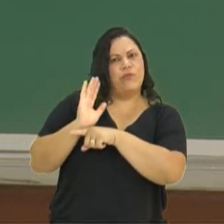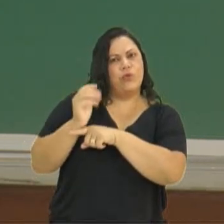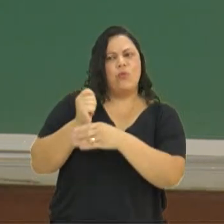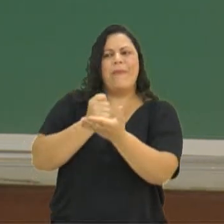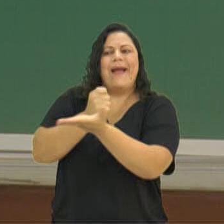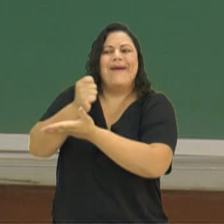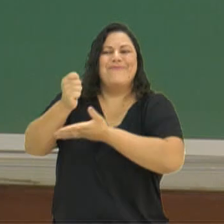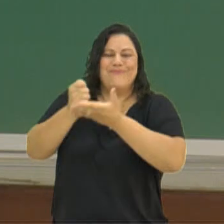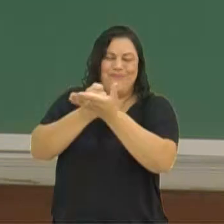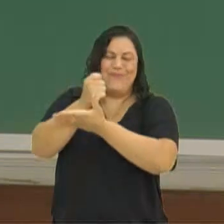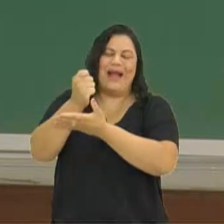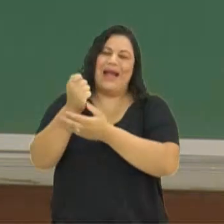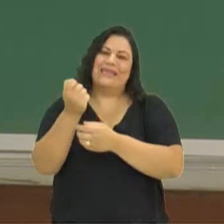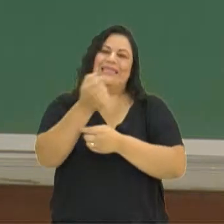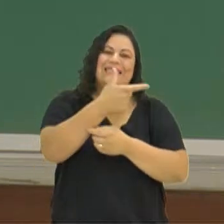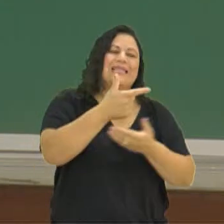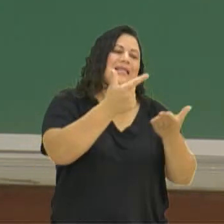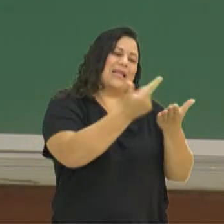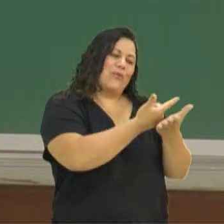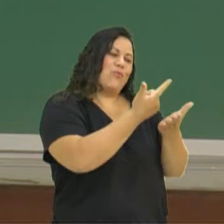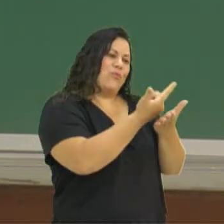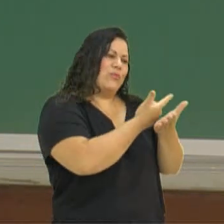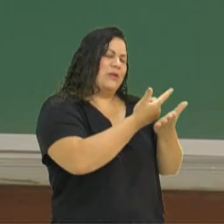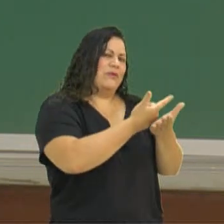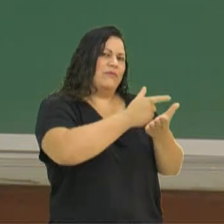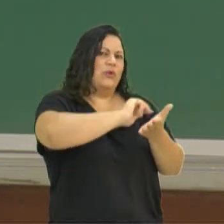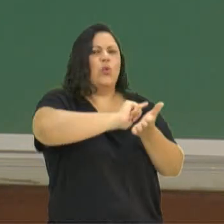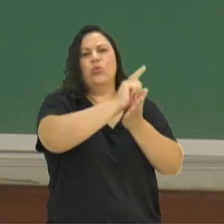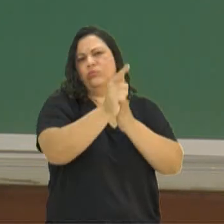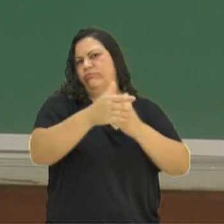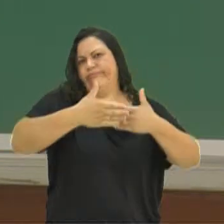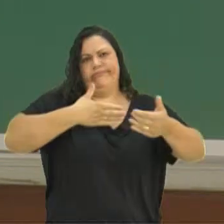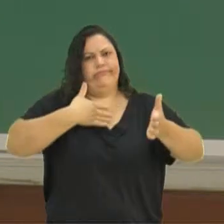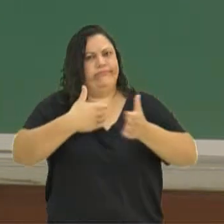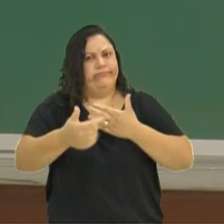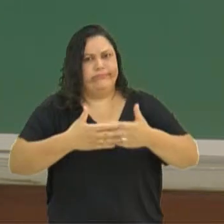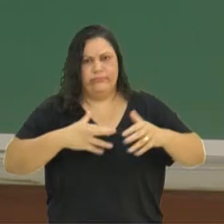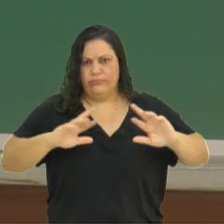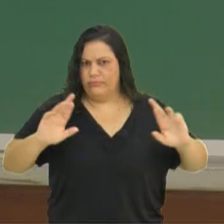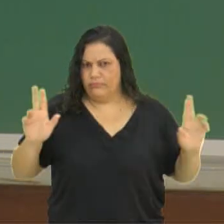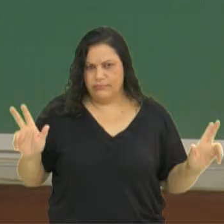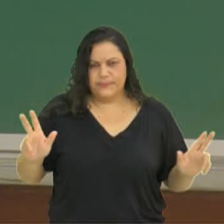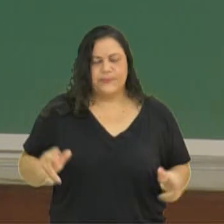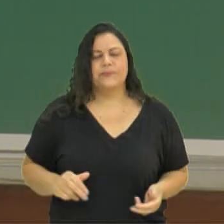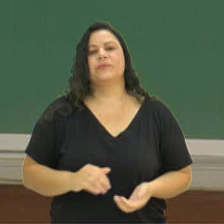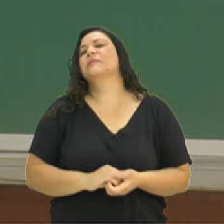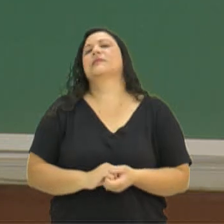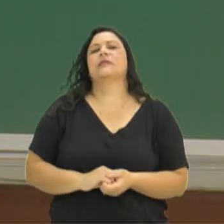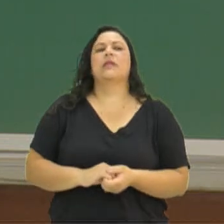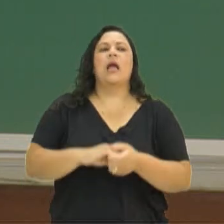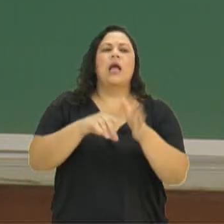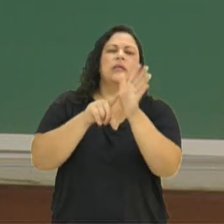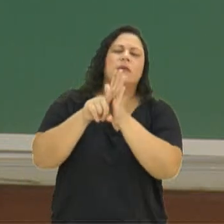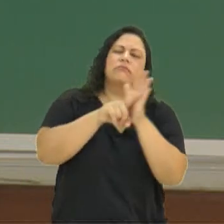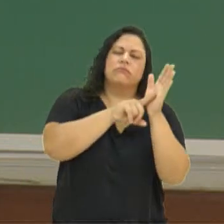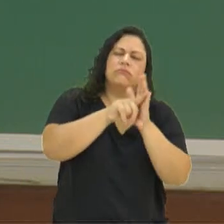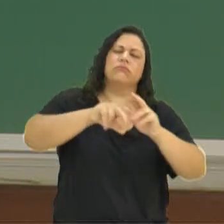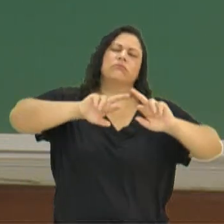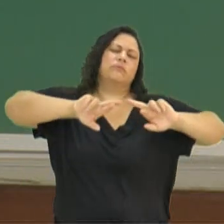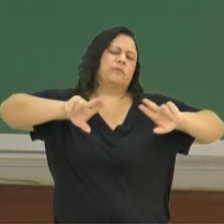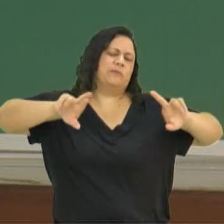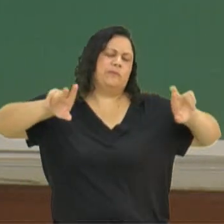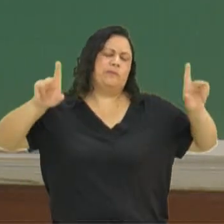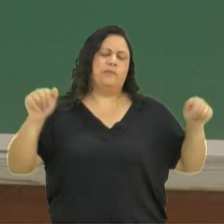livro determinado. Seja do gênero que for, sempre vai ser cobrado, né? Pode ser desde a ciência, desde a ficção até